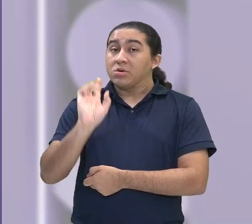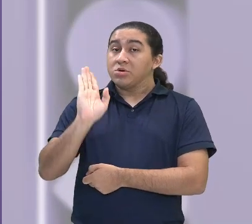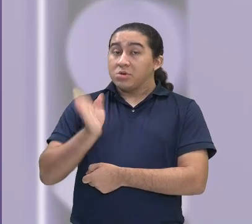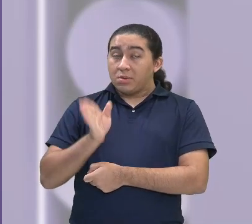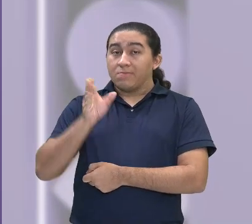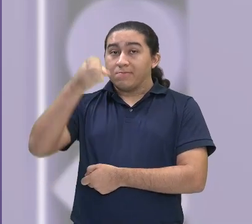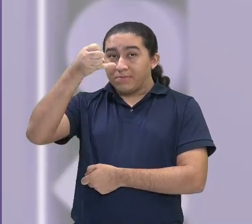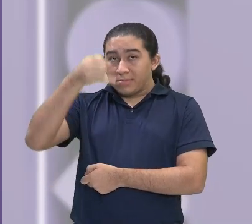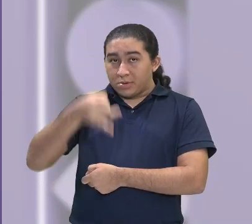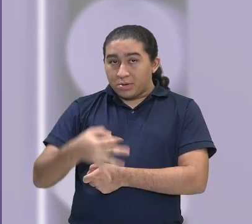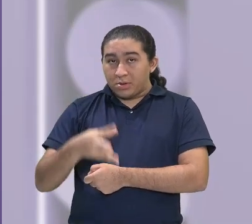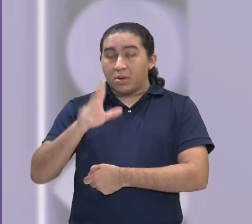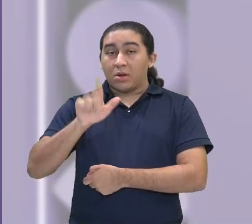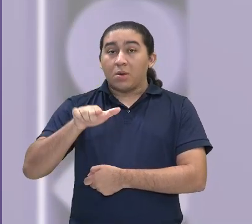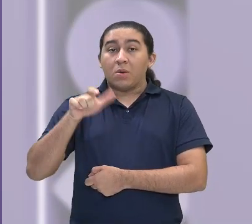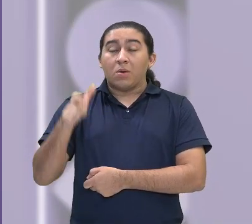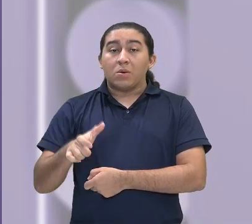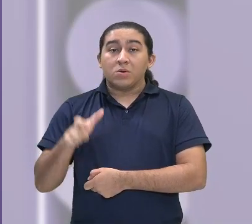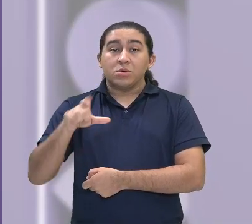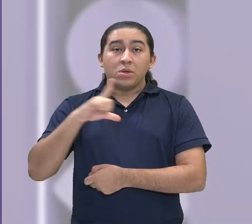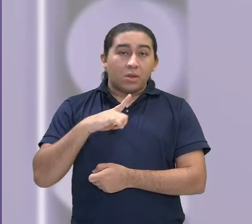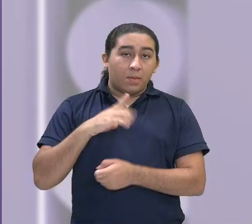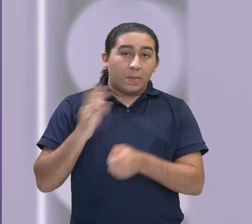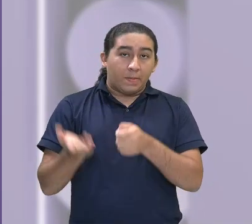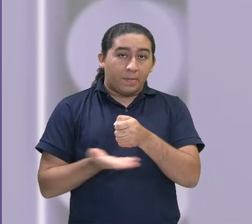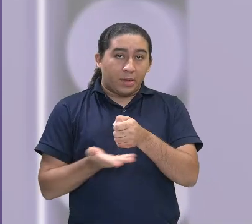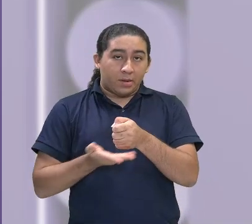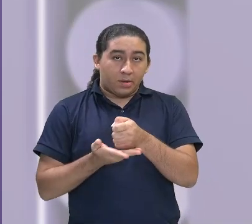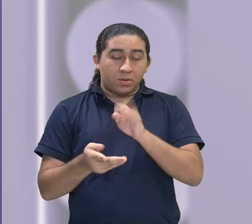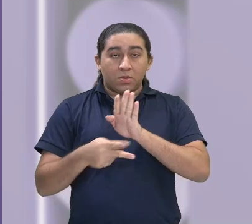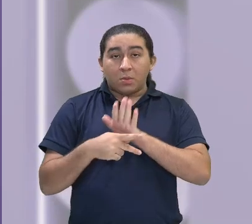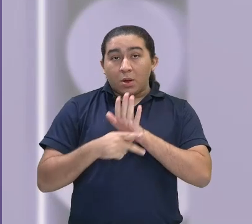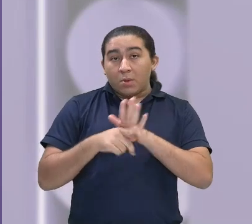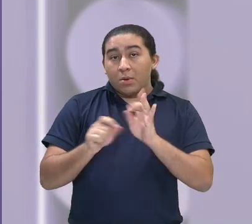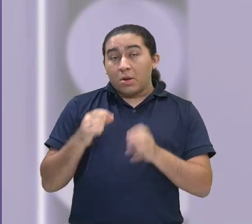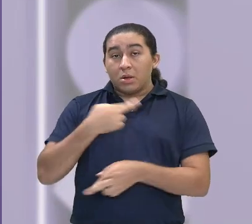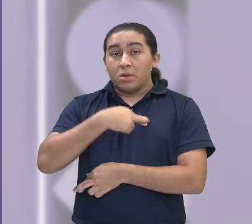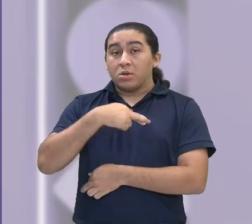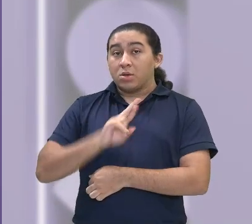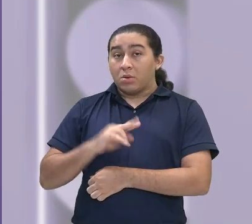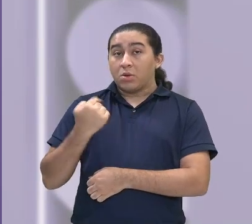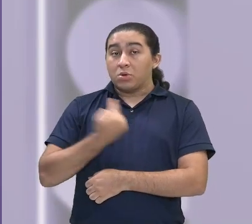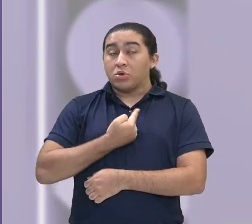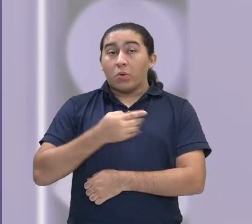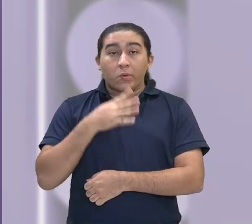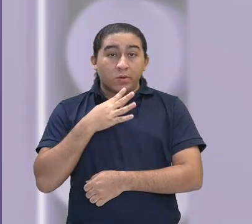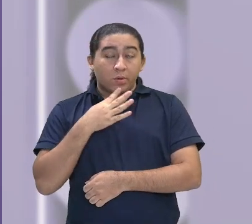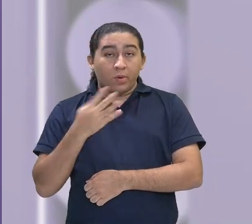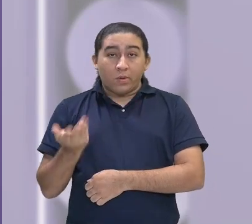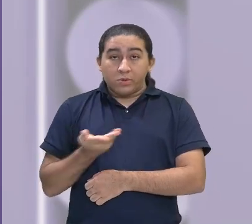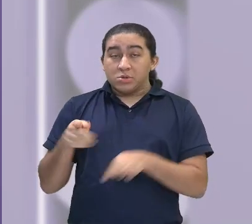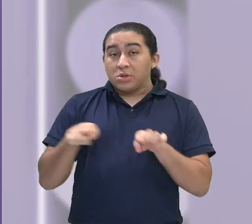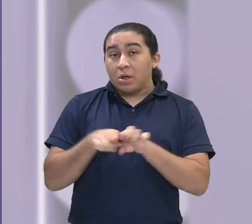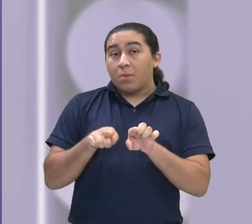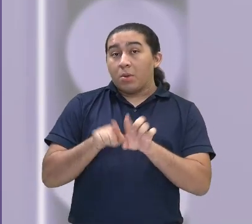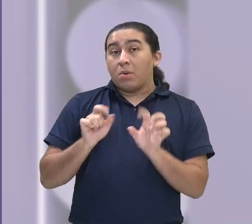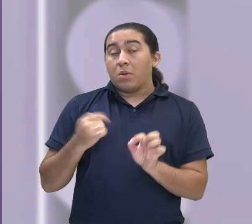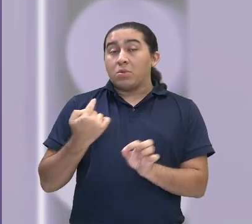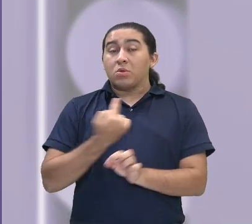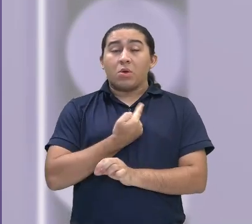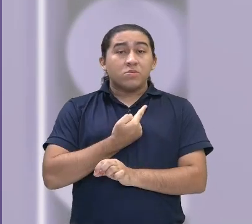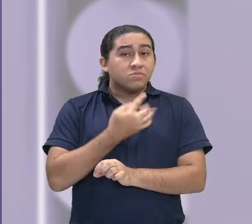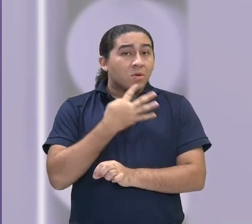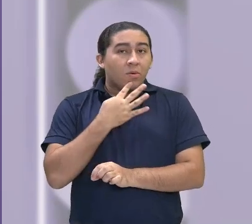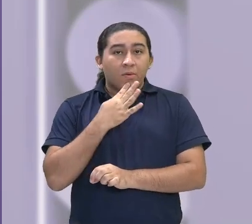falado, está na essência das religiões que nós conhecemos e também das que nós ainda